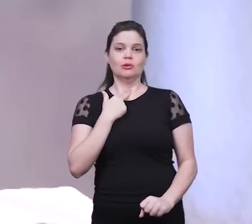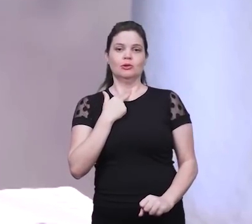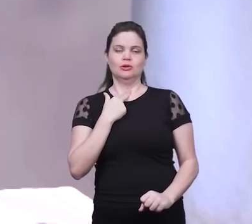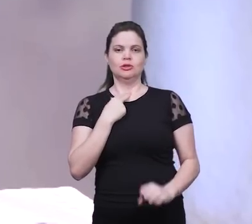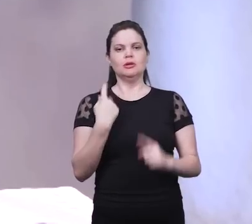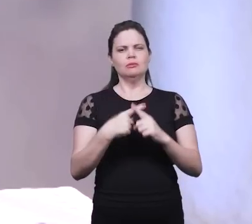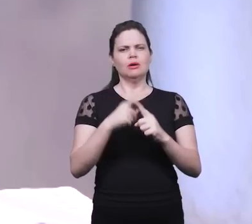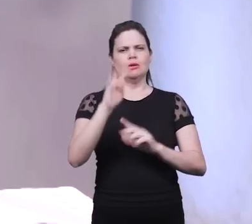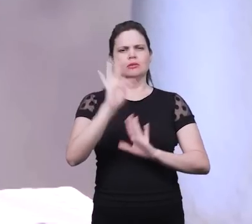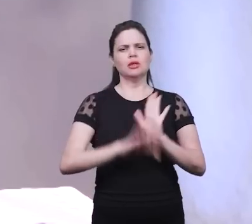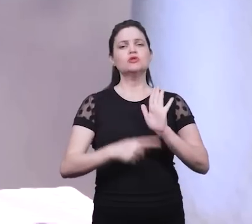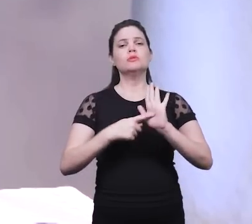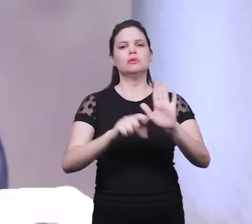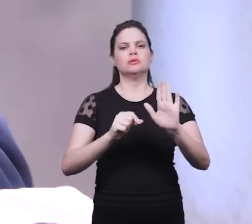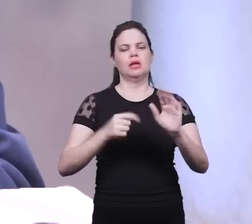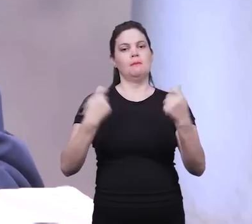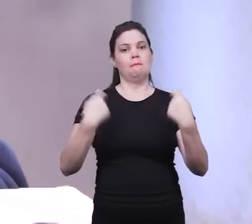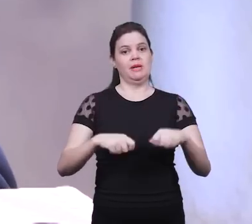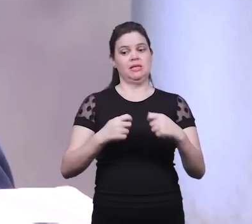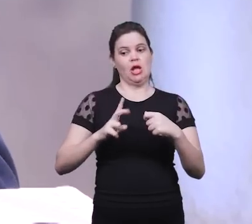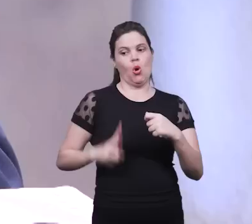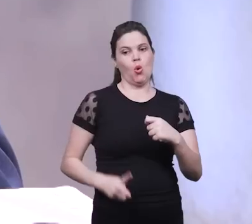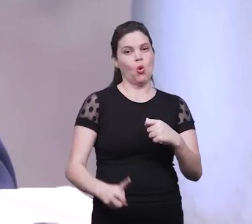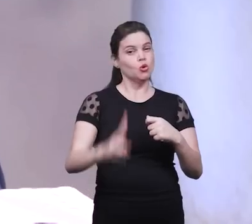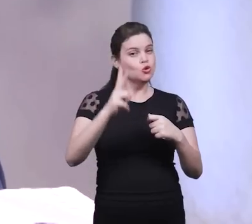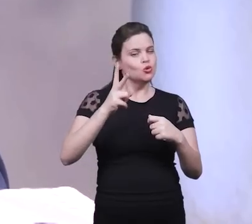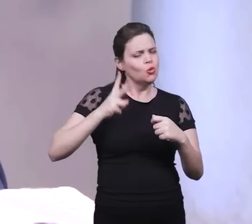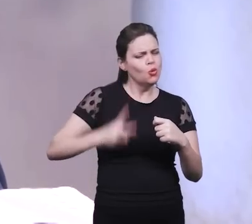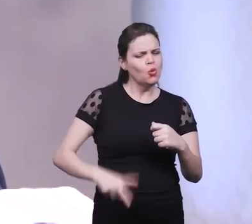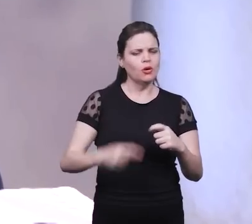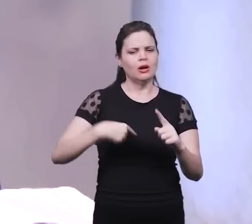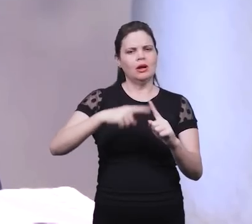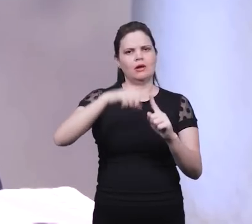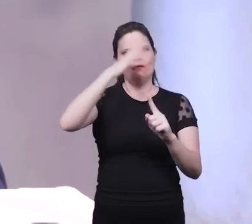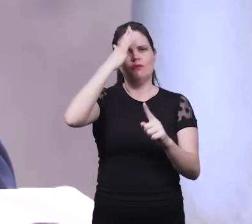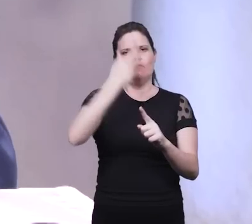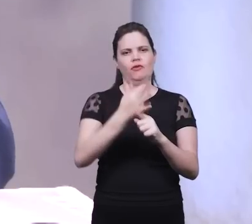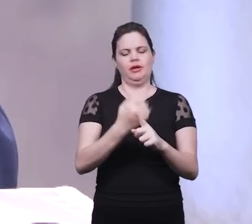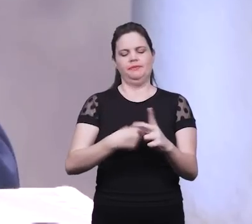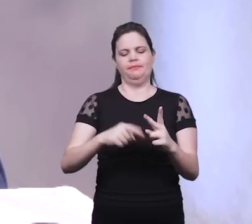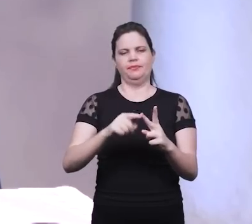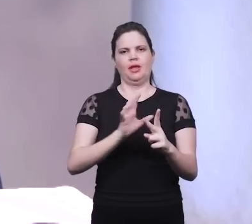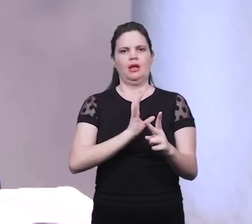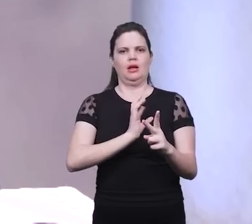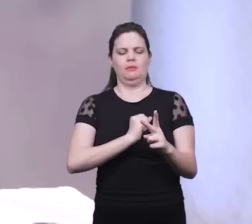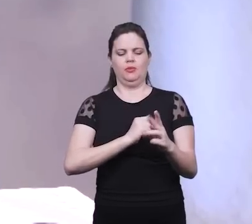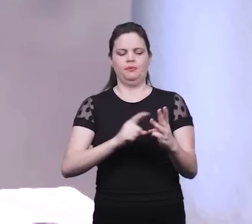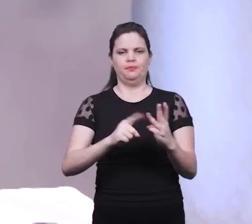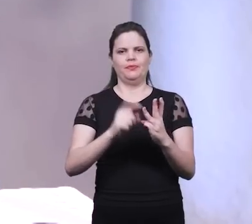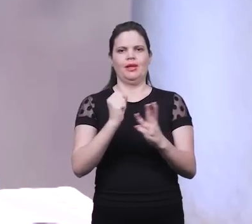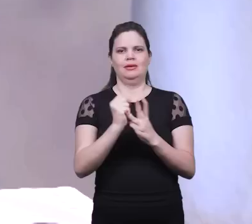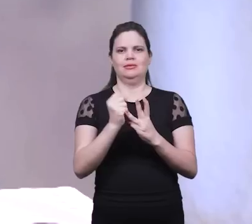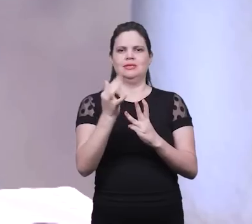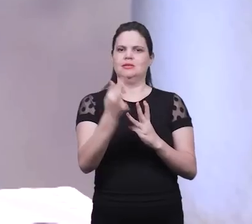e a esperança, né? Existe um limite do homem, aquele tanque, podemos dizer, é o limite. O